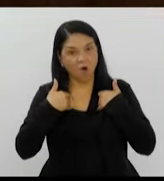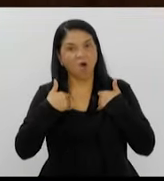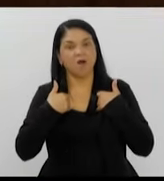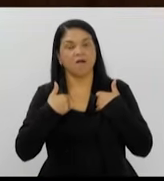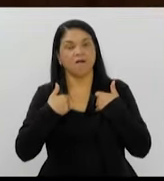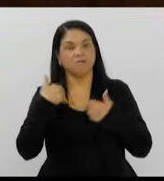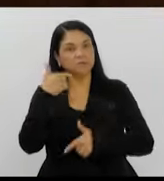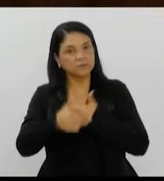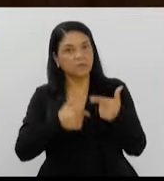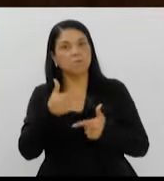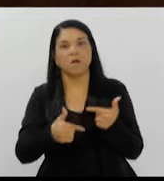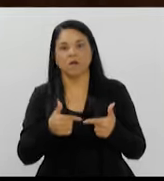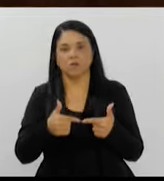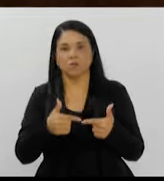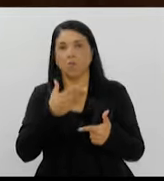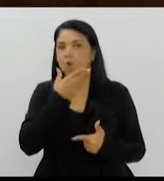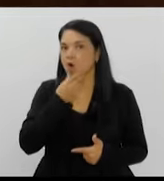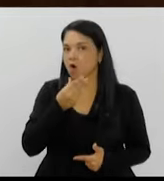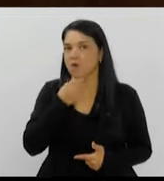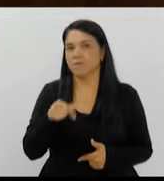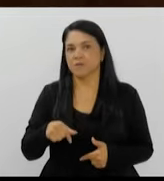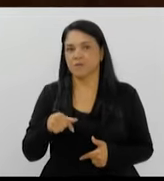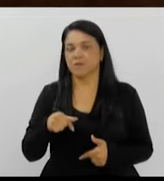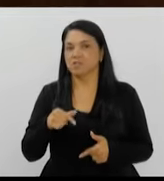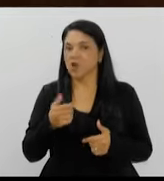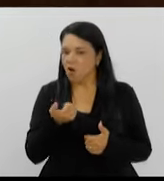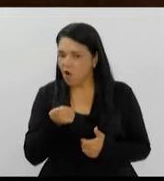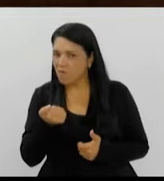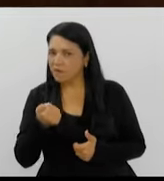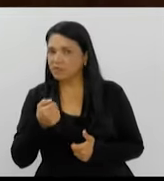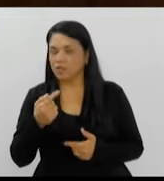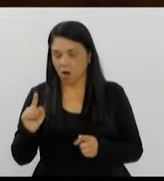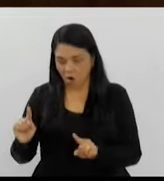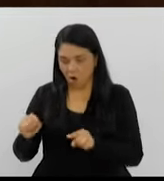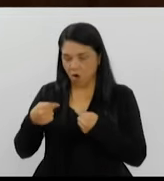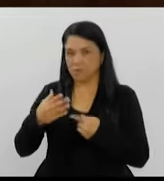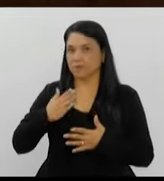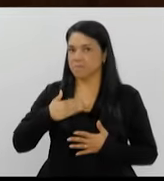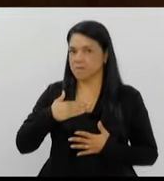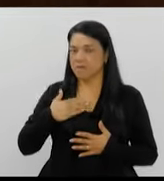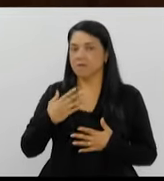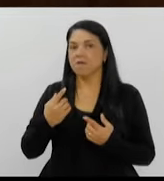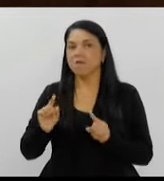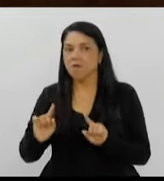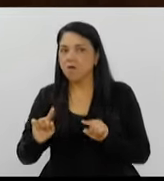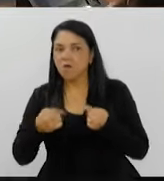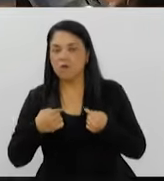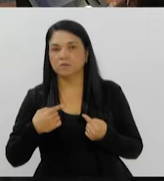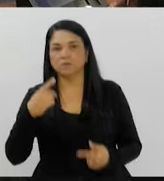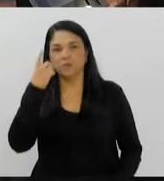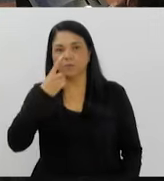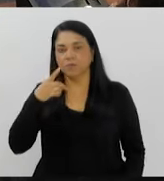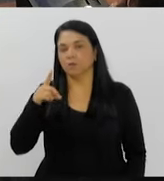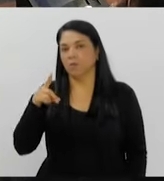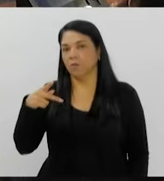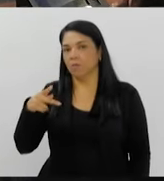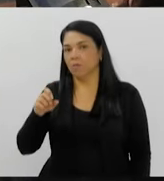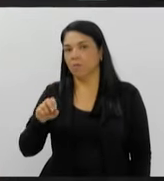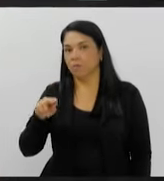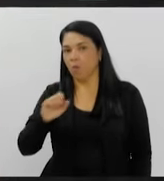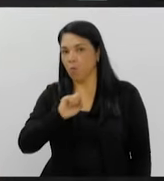covardia contra mim contra Deputado P vocês vão sangrar aguardem